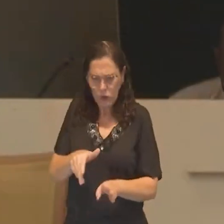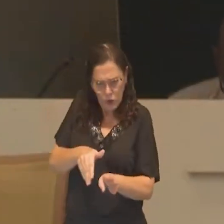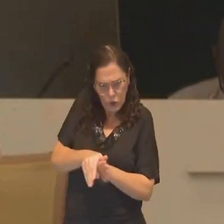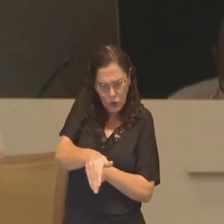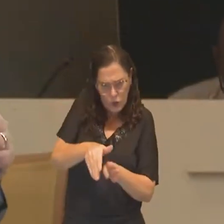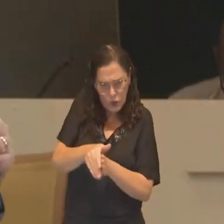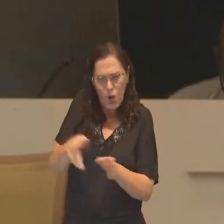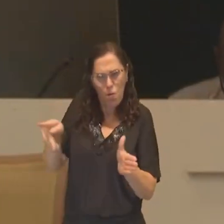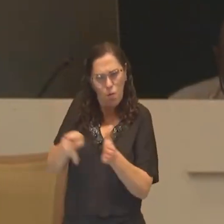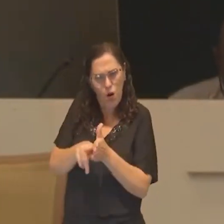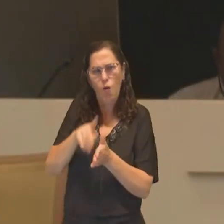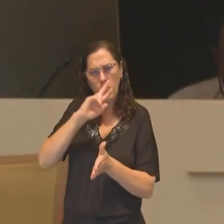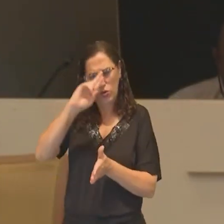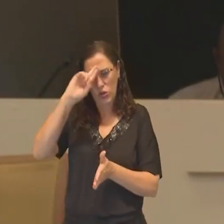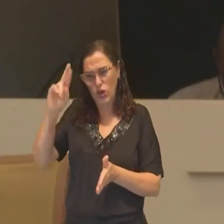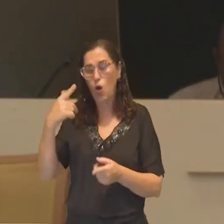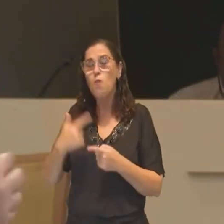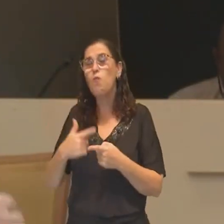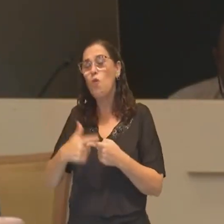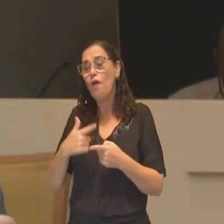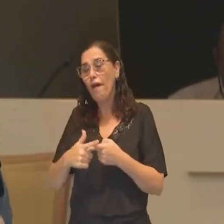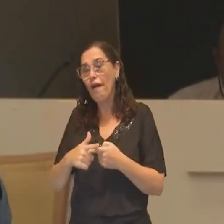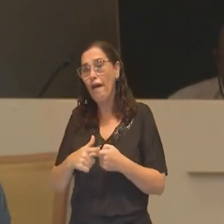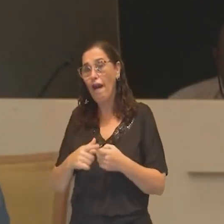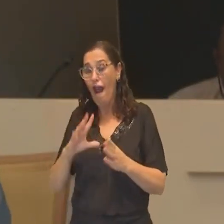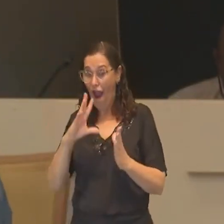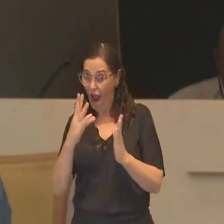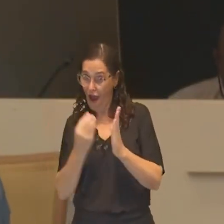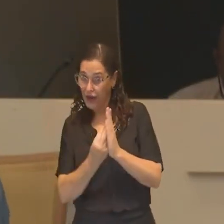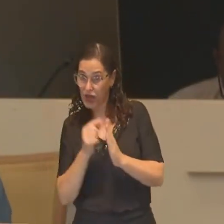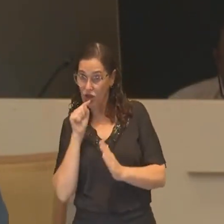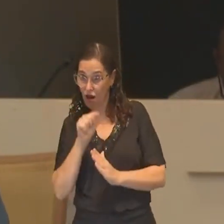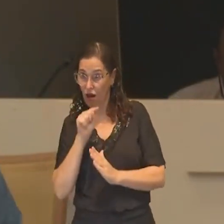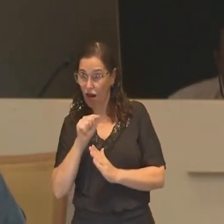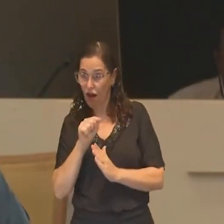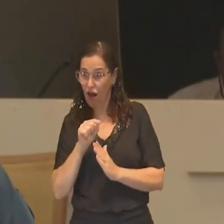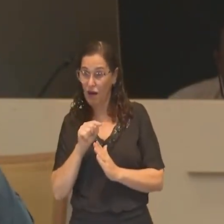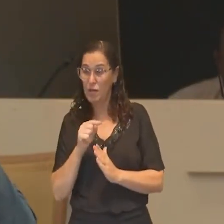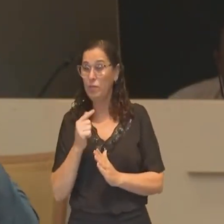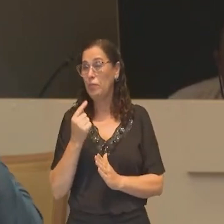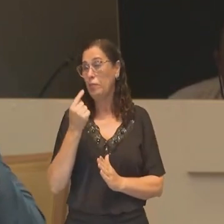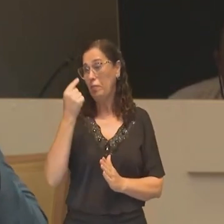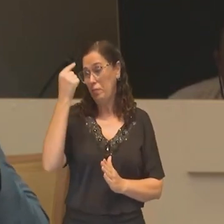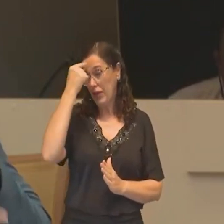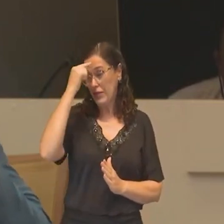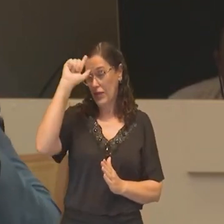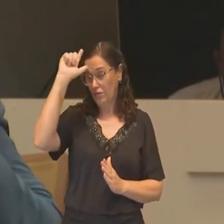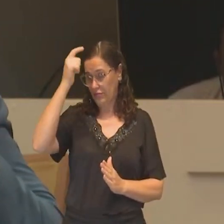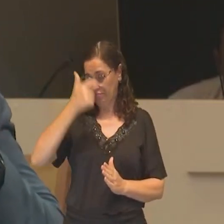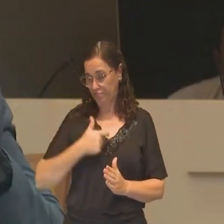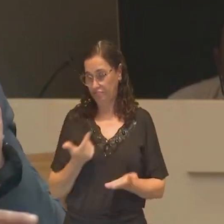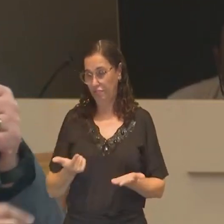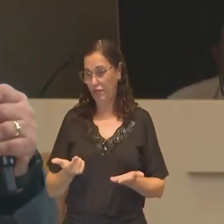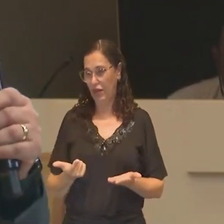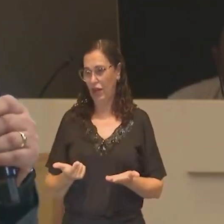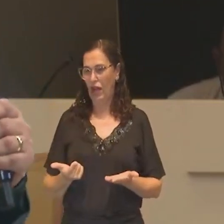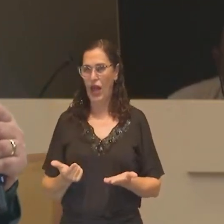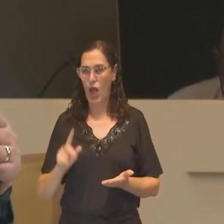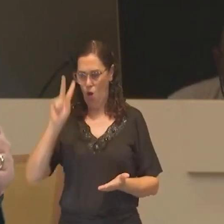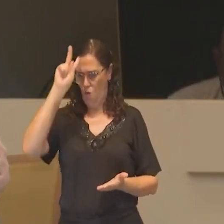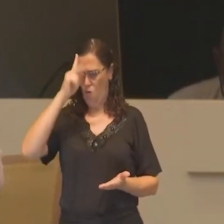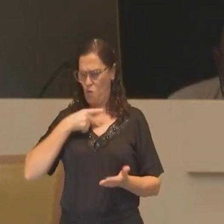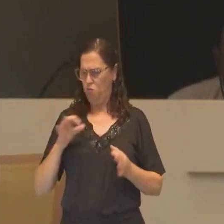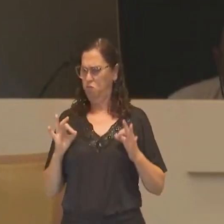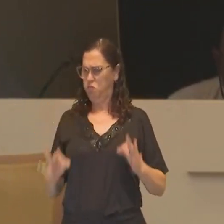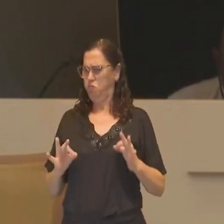repreensão do Senhor, porque aquela igreja se considerava, naqueles dias,